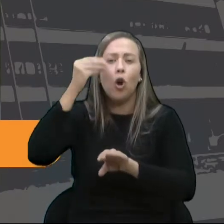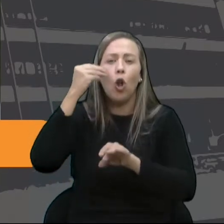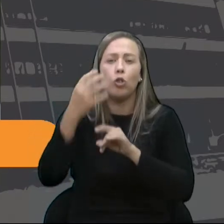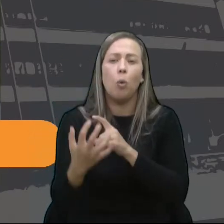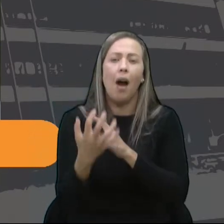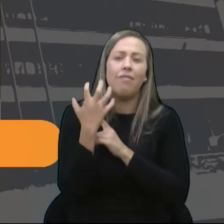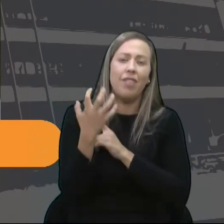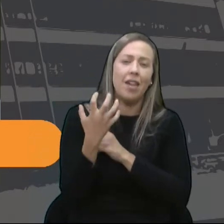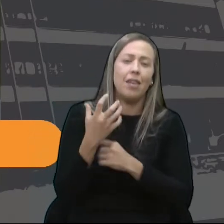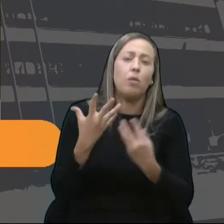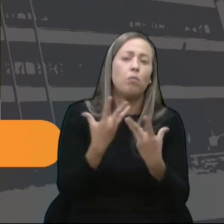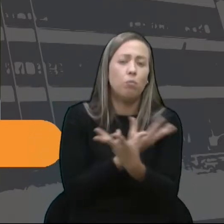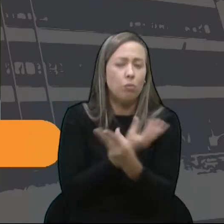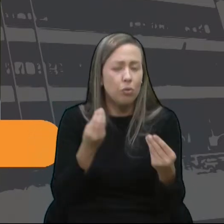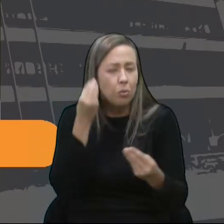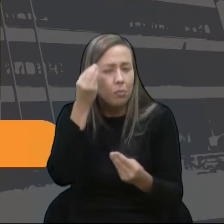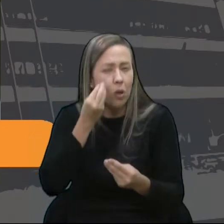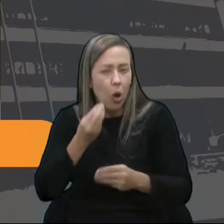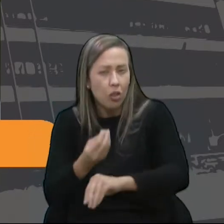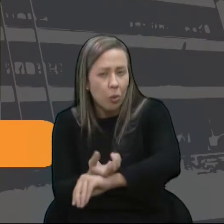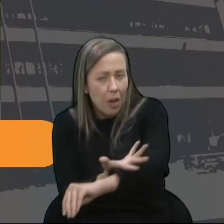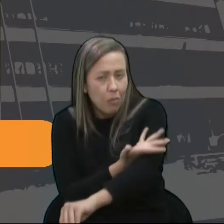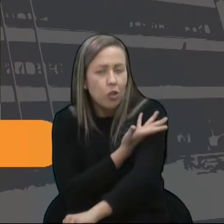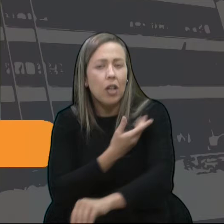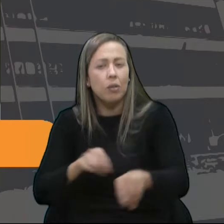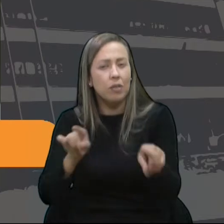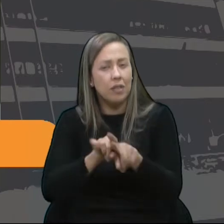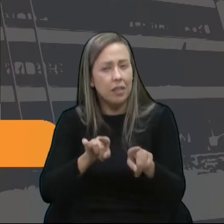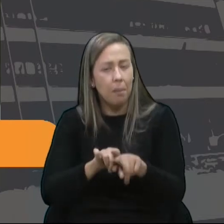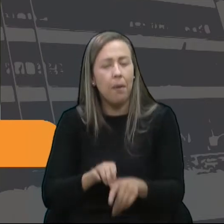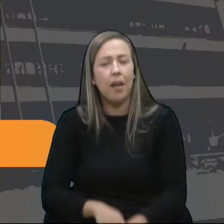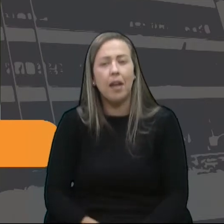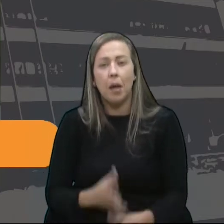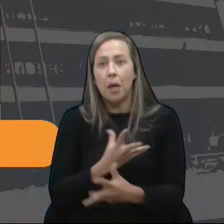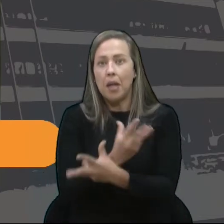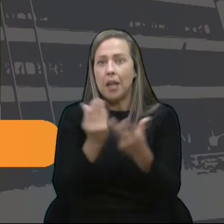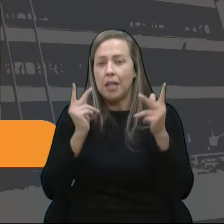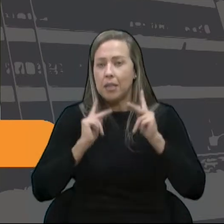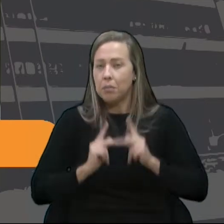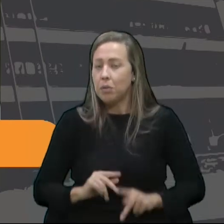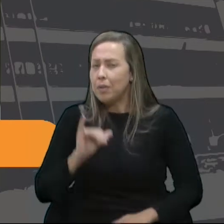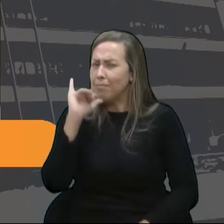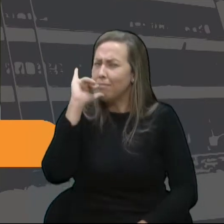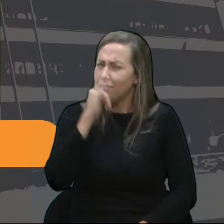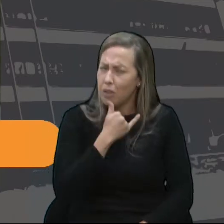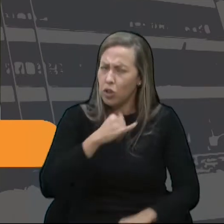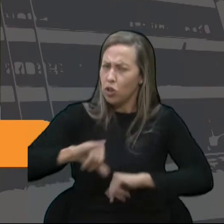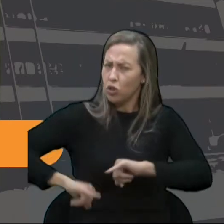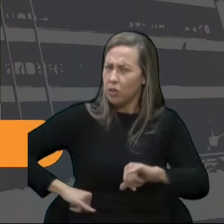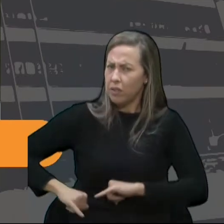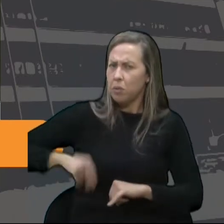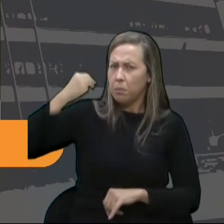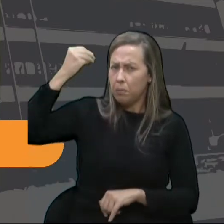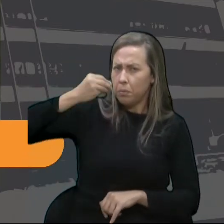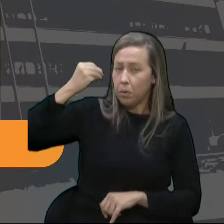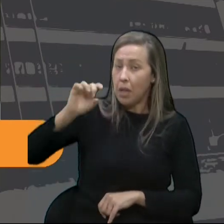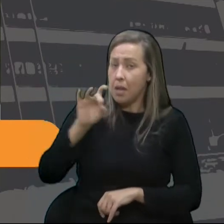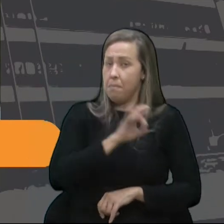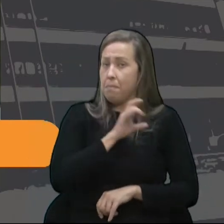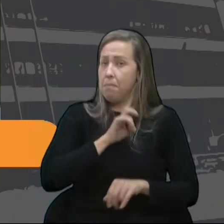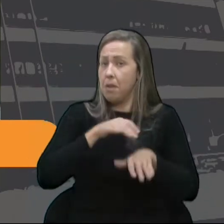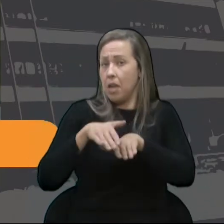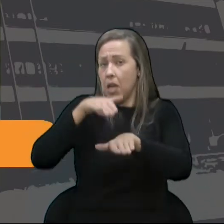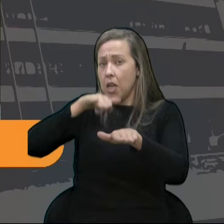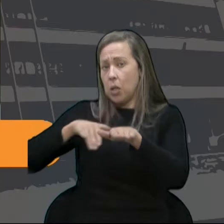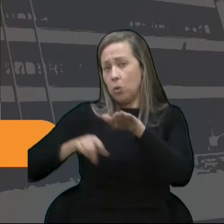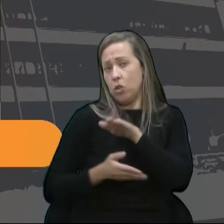né? E a gente sabe que muitas pessoas estão muito abaladas psicologicamente, até com medo, às vezes, de sair